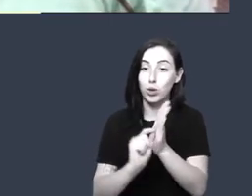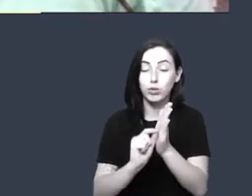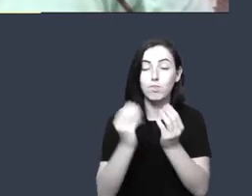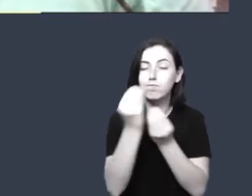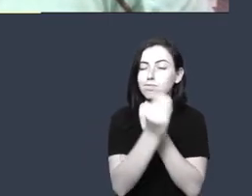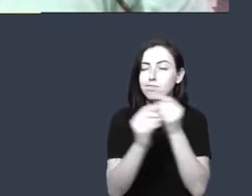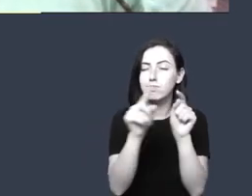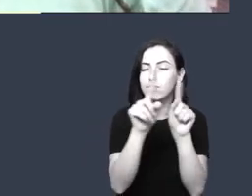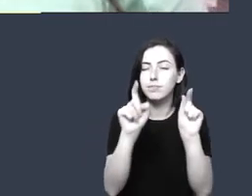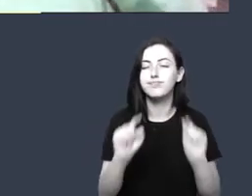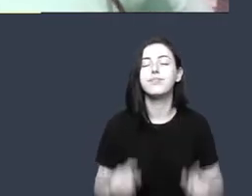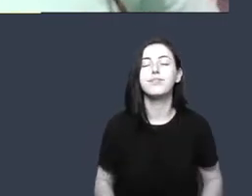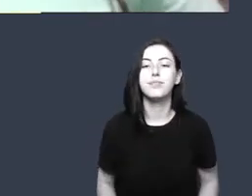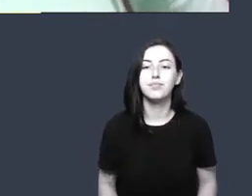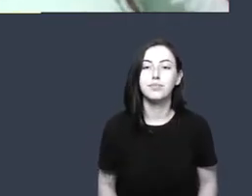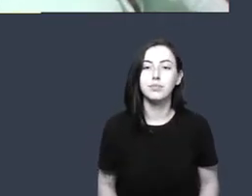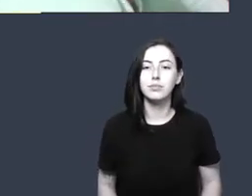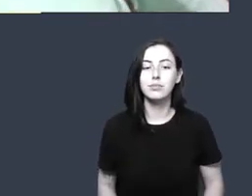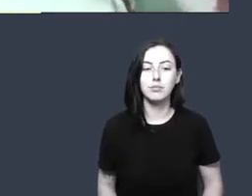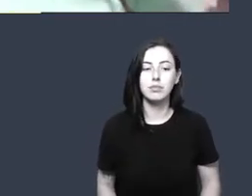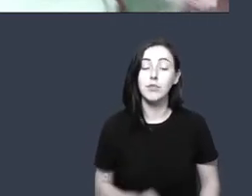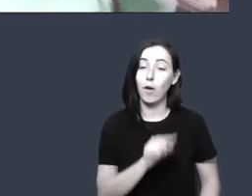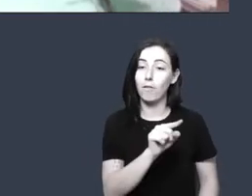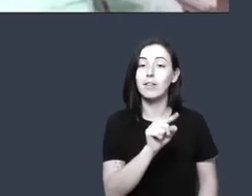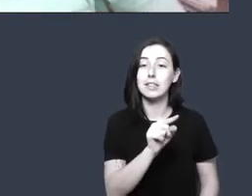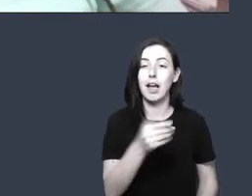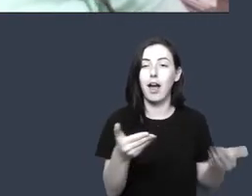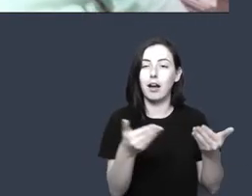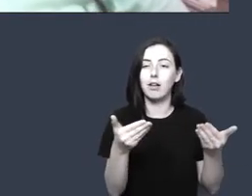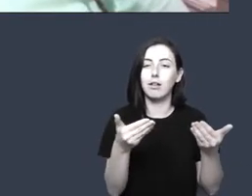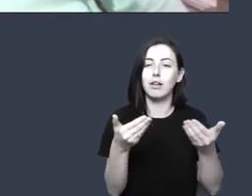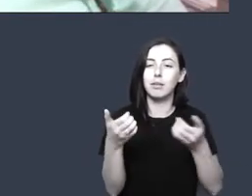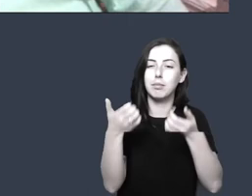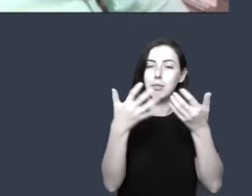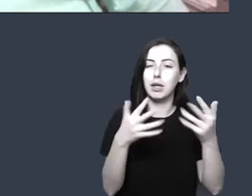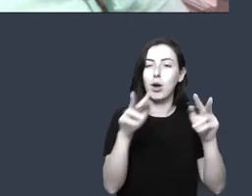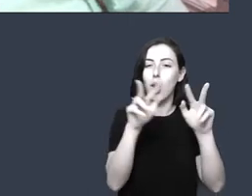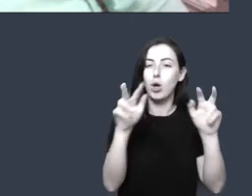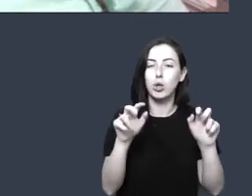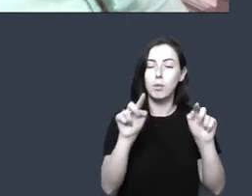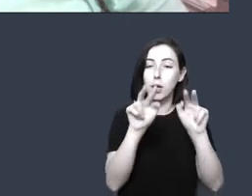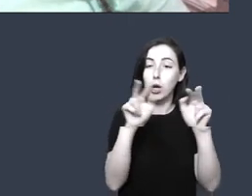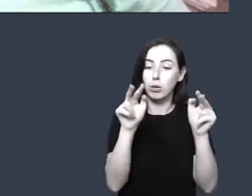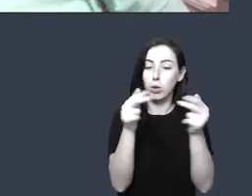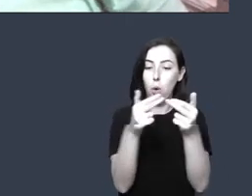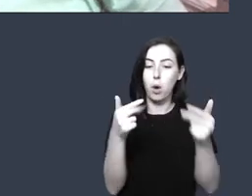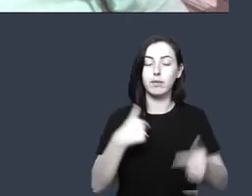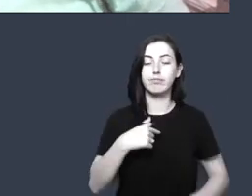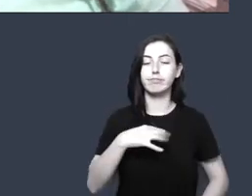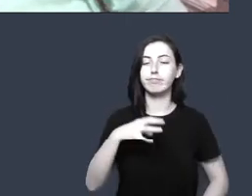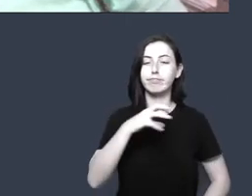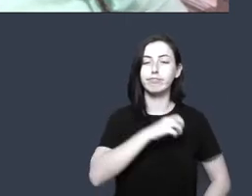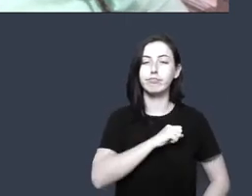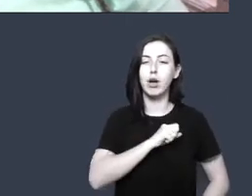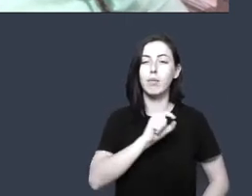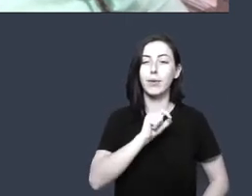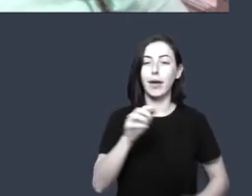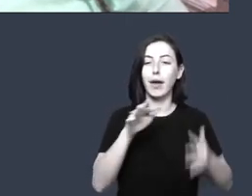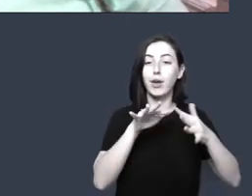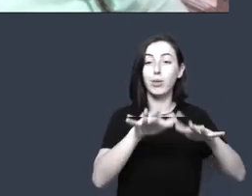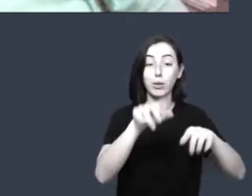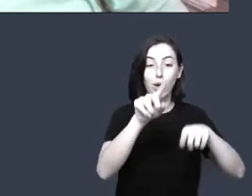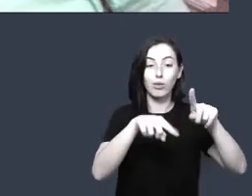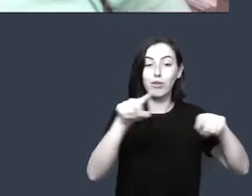Você tocou num dos pontos que eu mais amo para falar, em que é a história da inclusão e da diversidade, né?